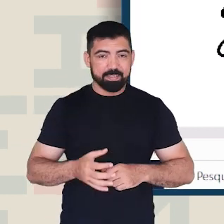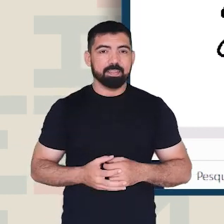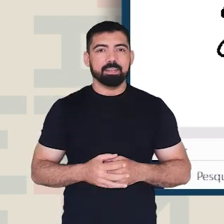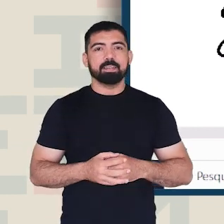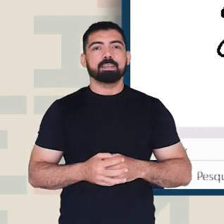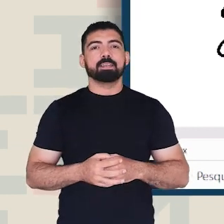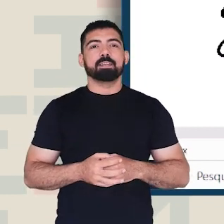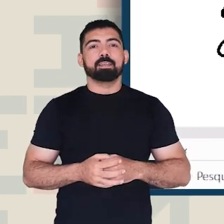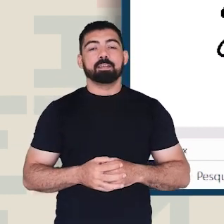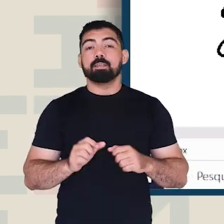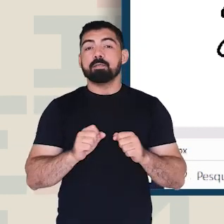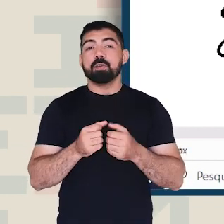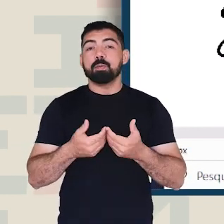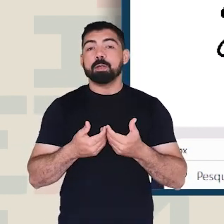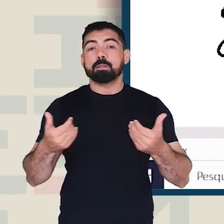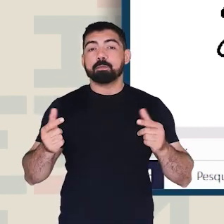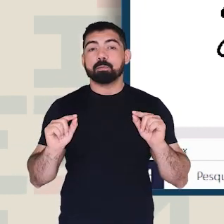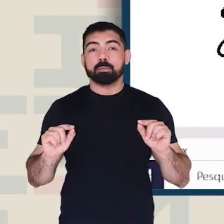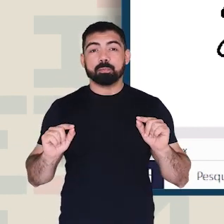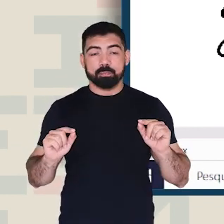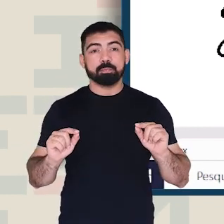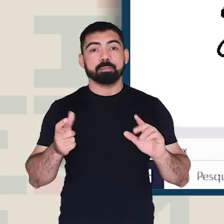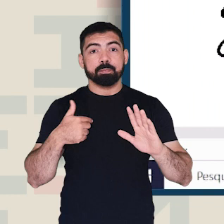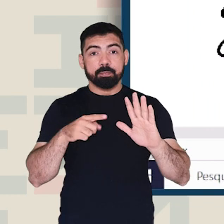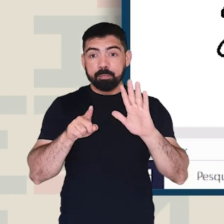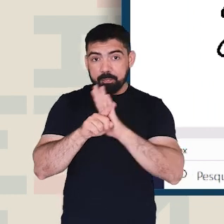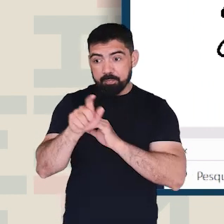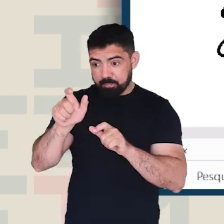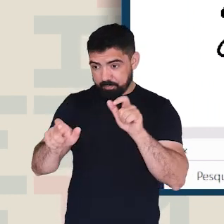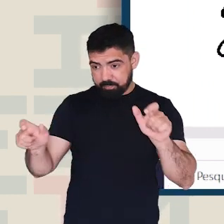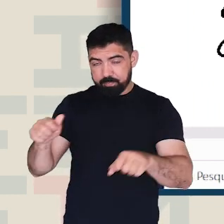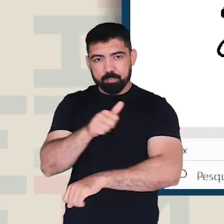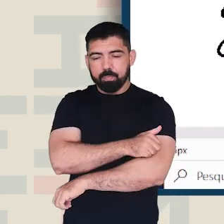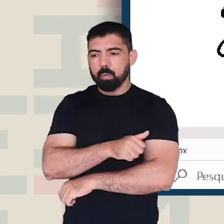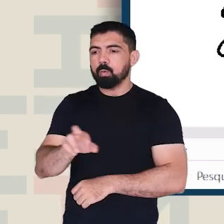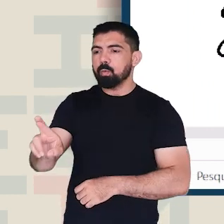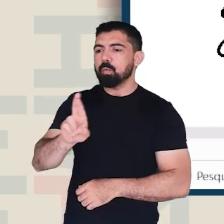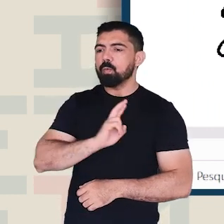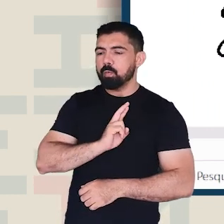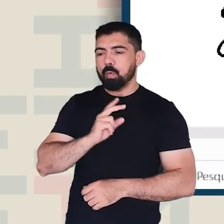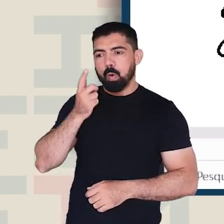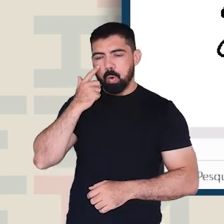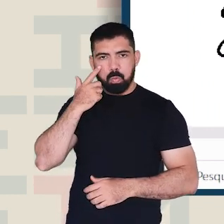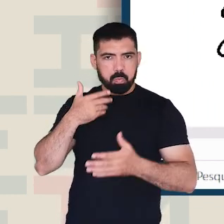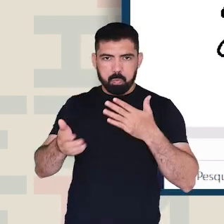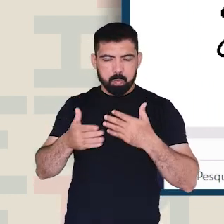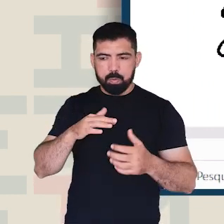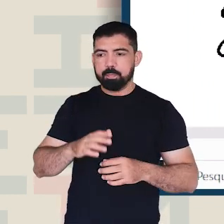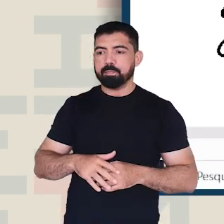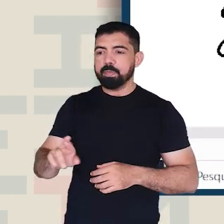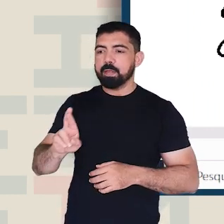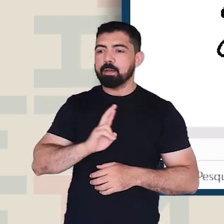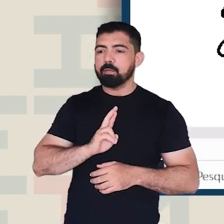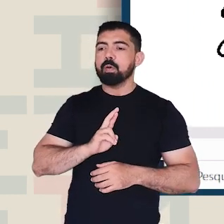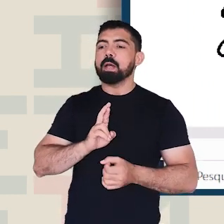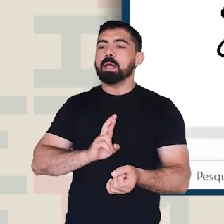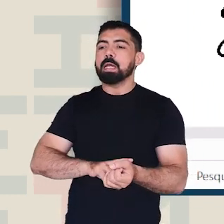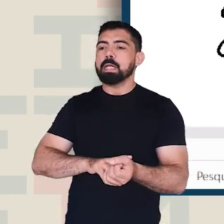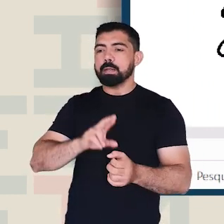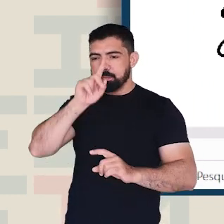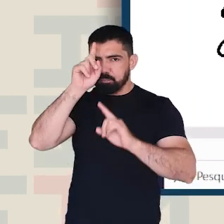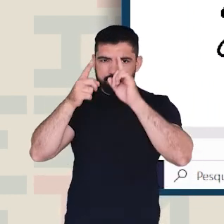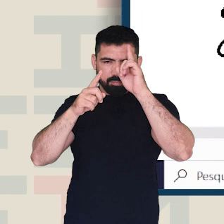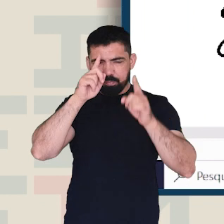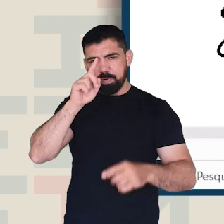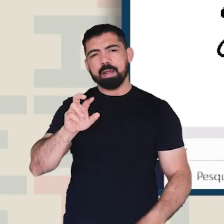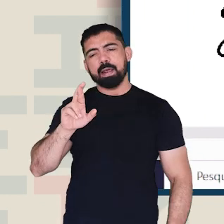fiz uma pequena divisão eu pergunto para os meus alunos assim, ó, diga para mim primeiro que tiver na sua cabeça. Aí eles vão dizendo um monte de ritmos assim, que vem na